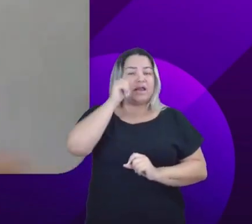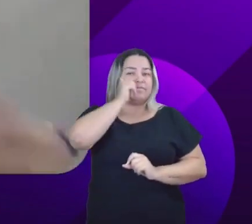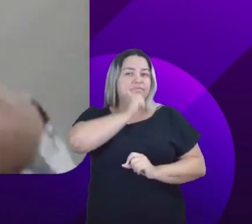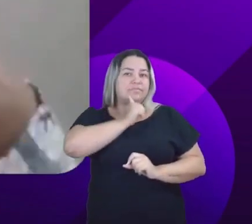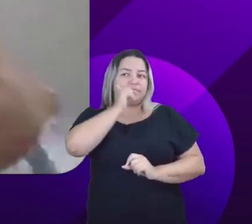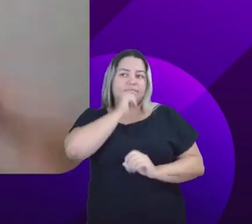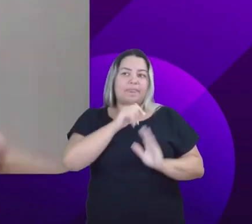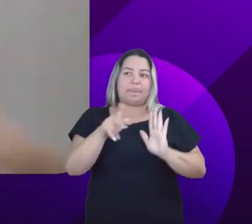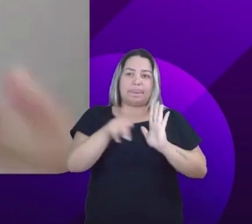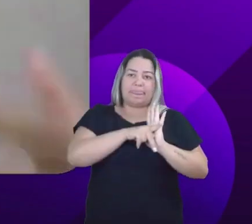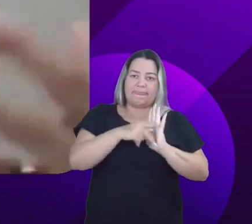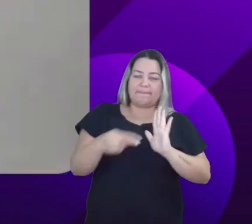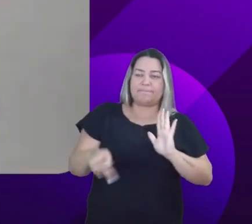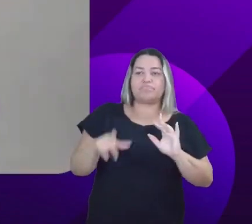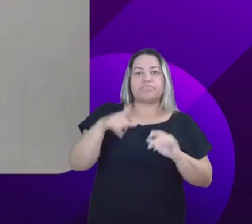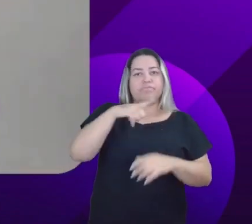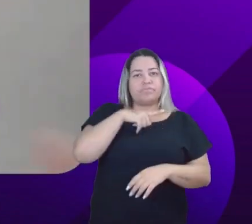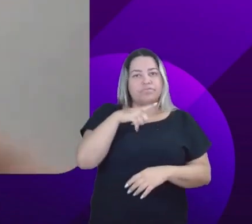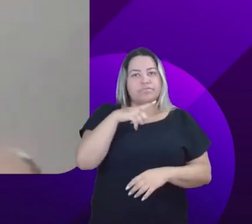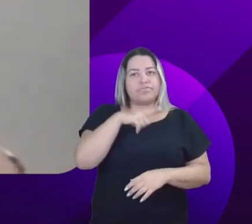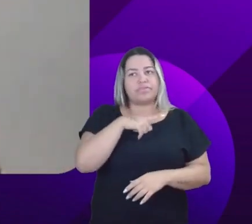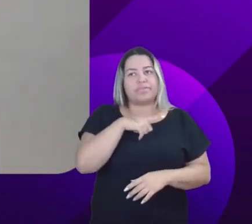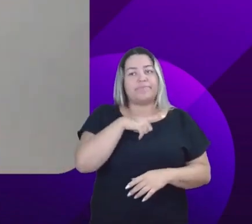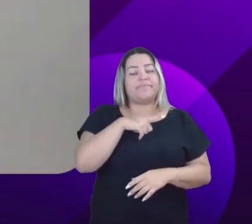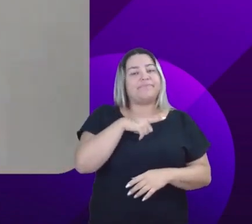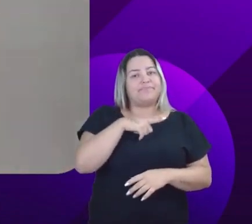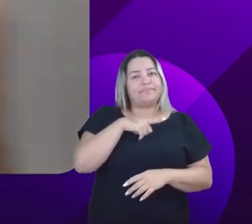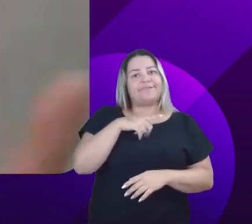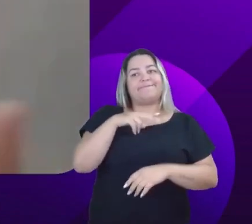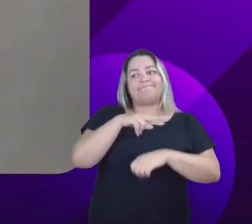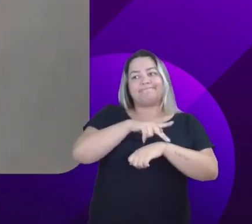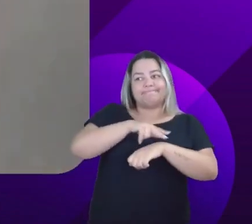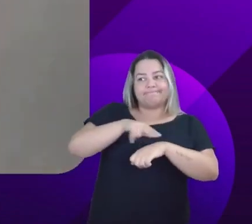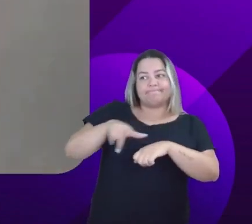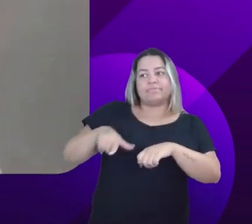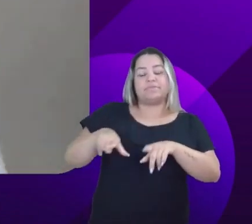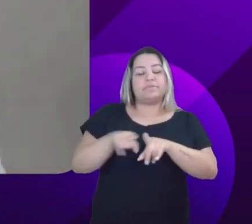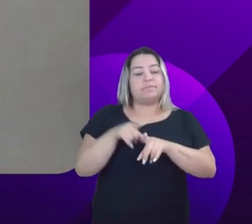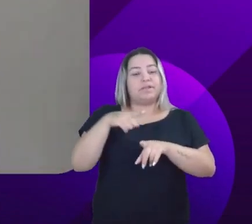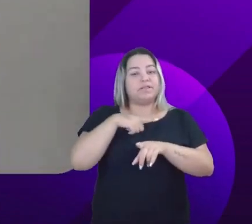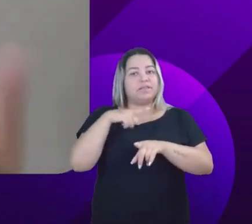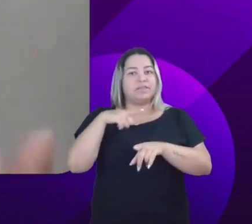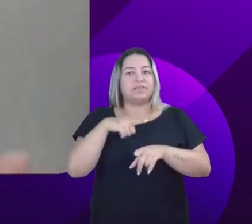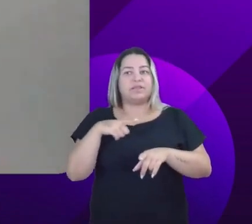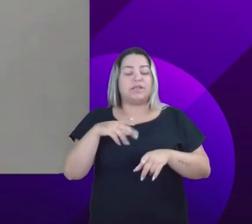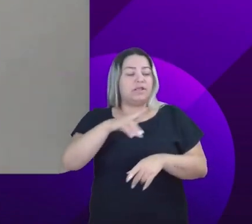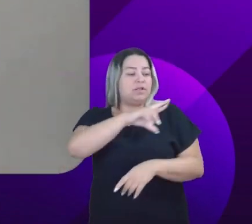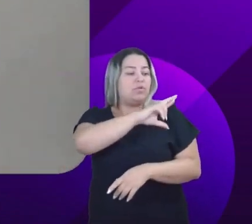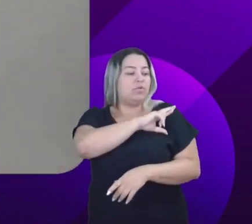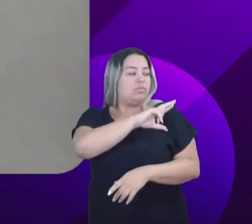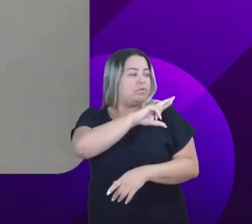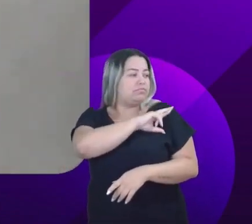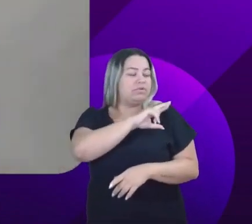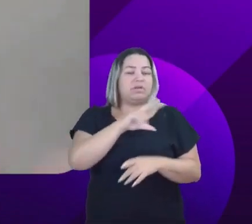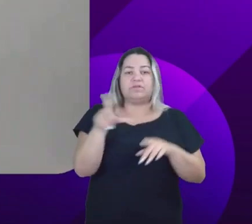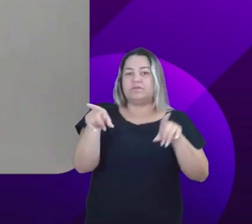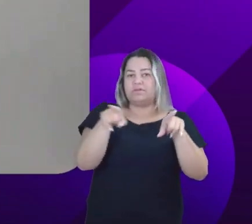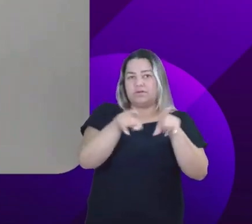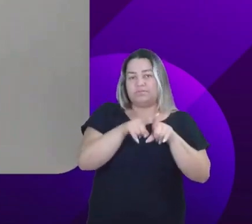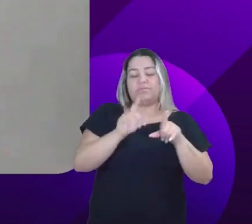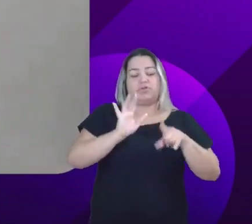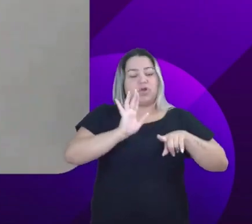mães, né? Então, mães têm demandas específicas e tem um conjunto de responsabilidades e